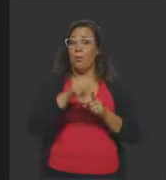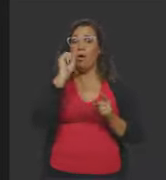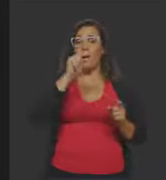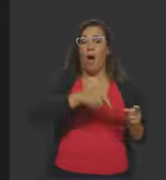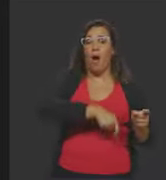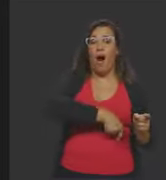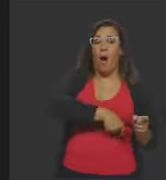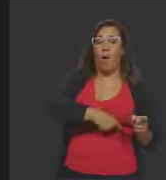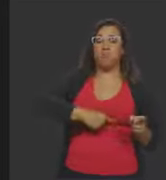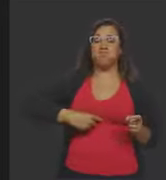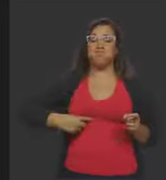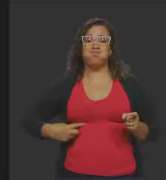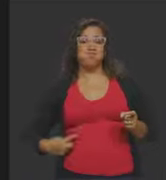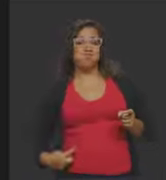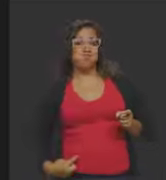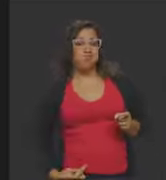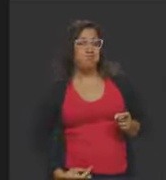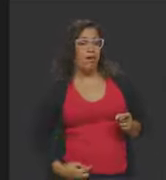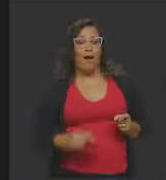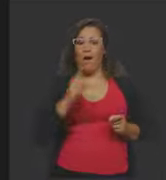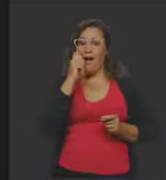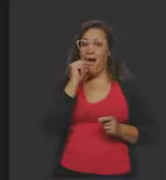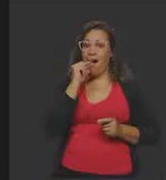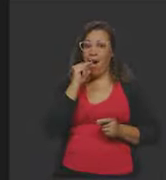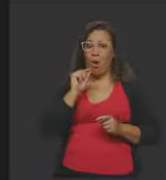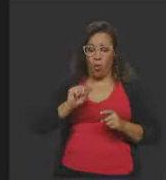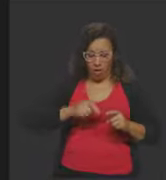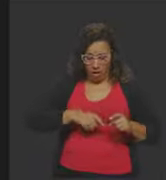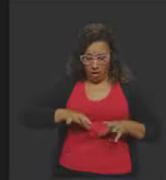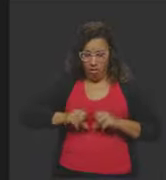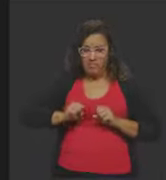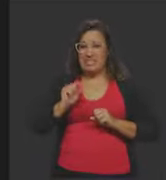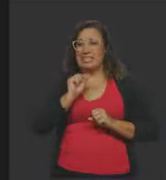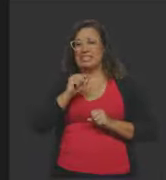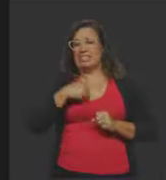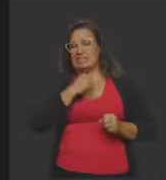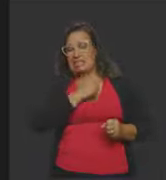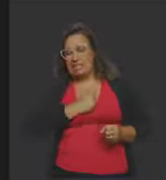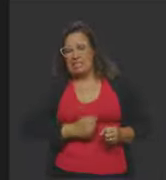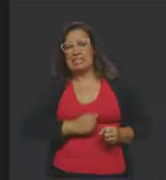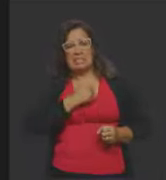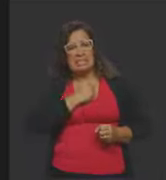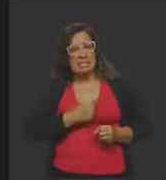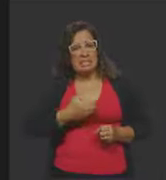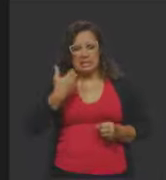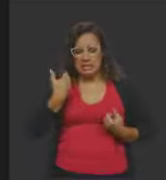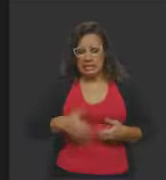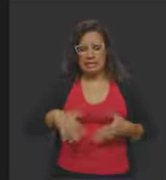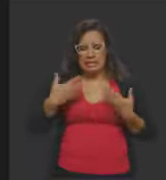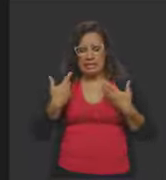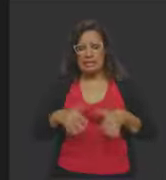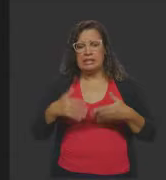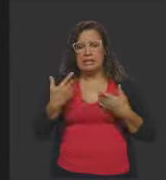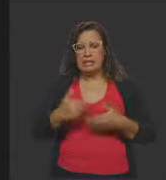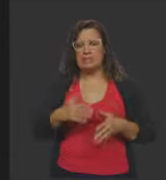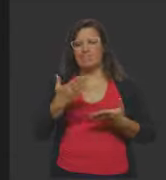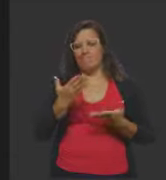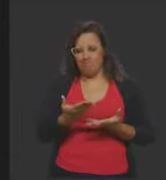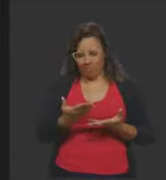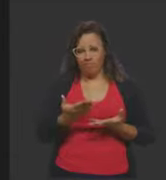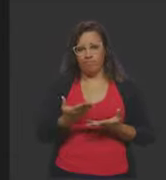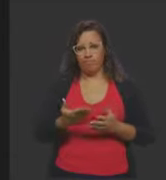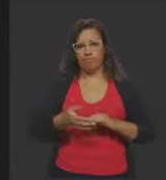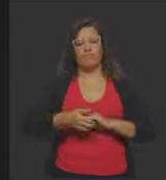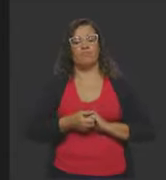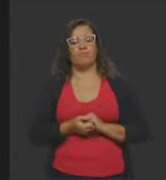não está conseguindo absorver a água que deveria. Aí a pessoa perde muita água, e perde muita mesmo, porque essa é uma função fundamental do intestino